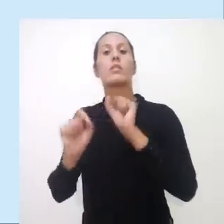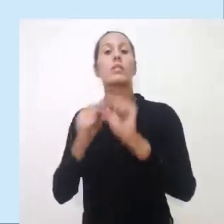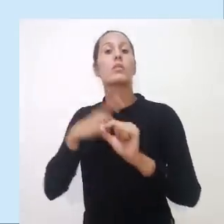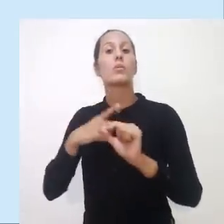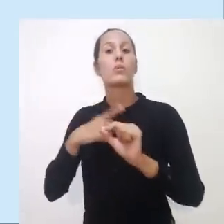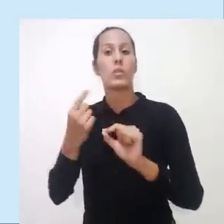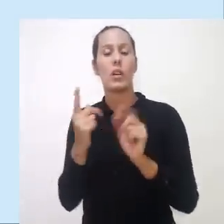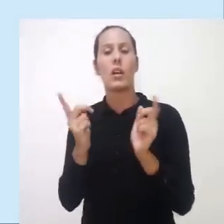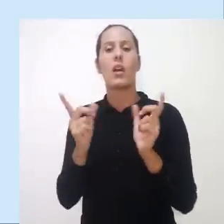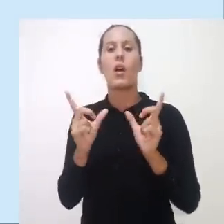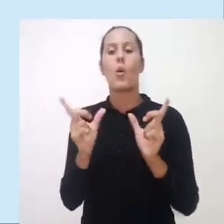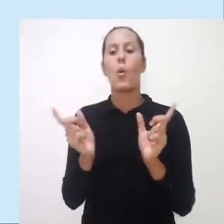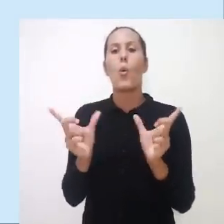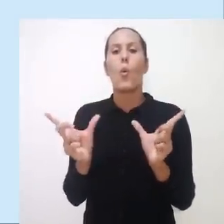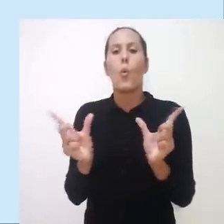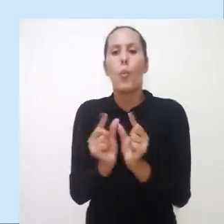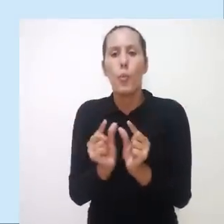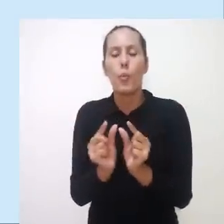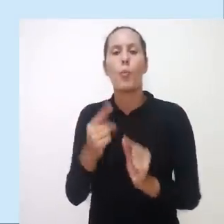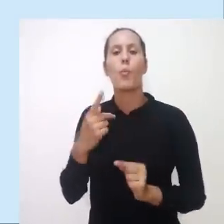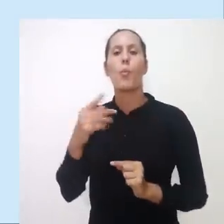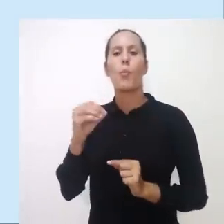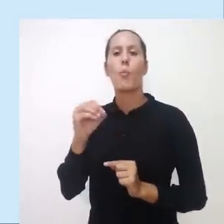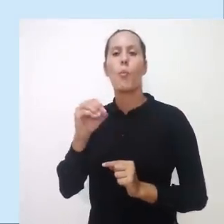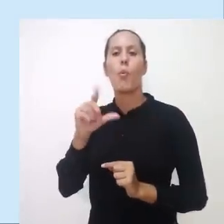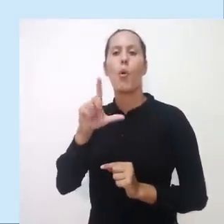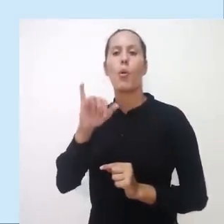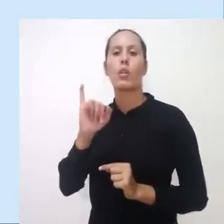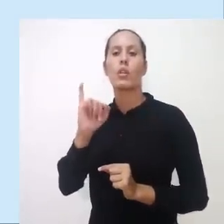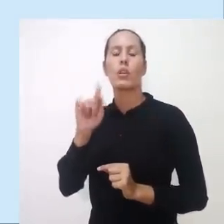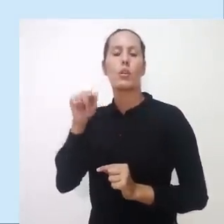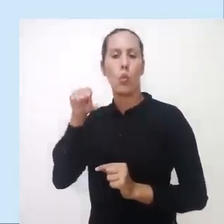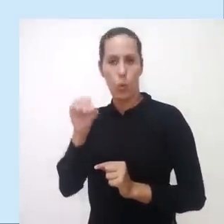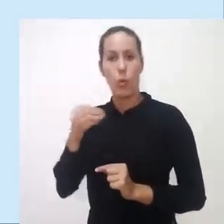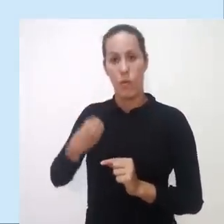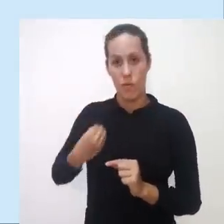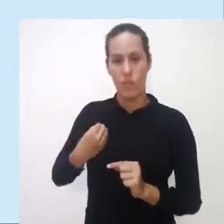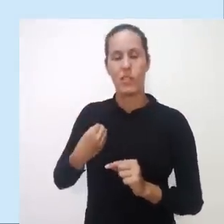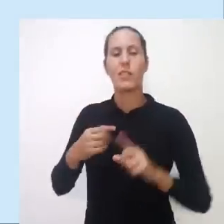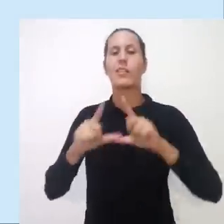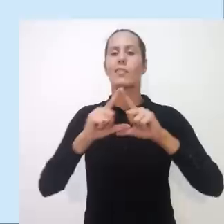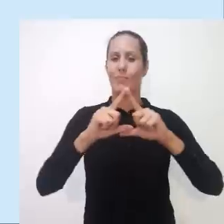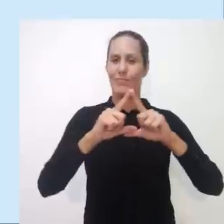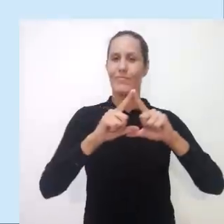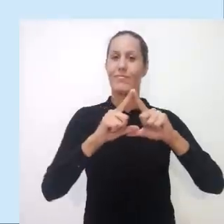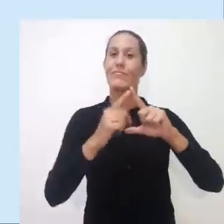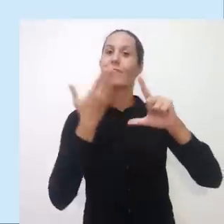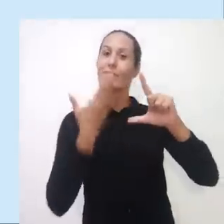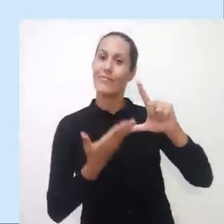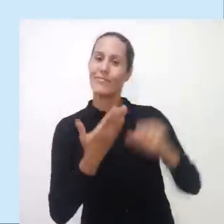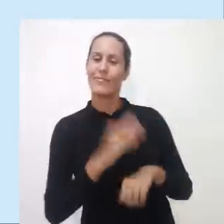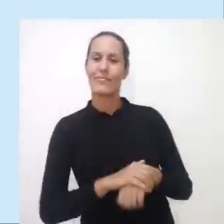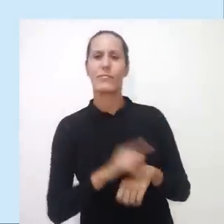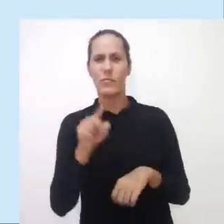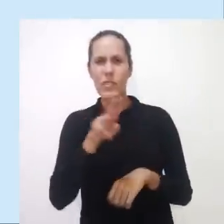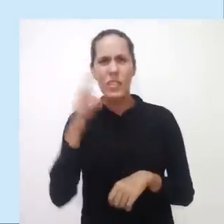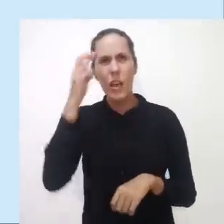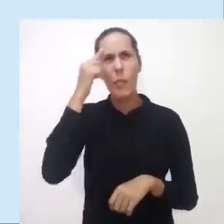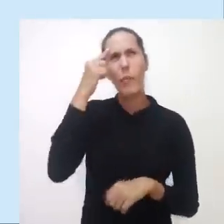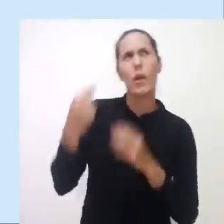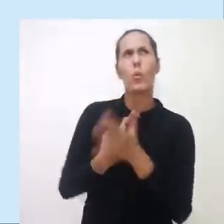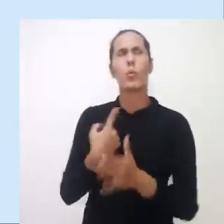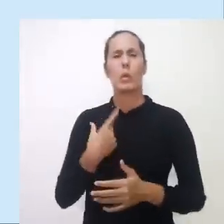vamos dizer assim, o menor polígono que pode se formar, que é um triângulo, certo? E você já parou para pensar, se o polígono